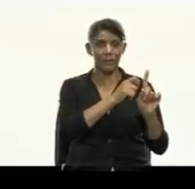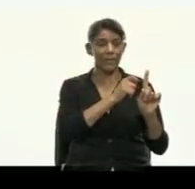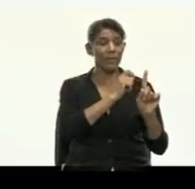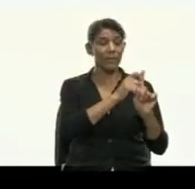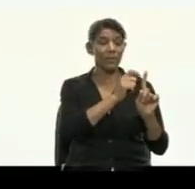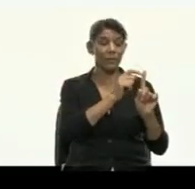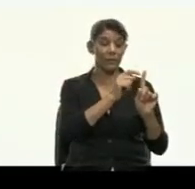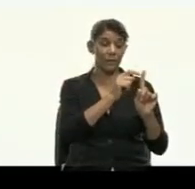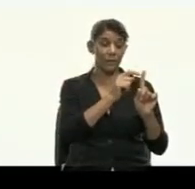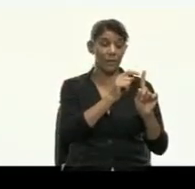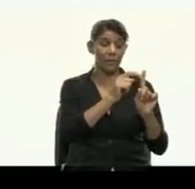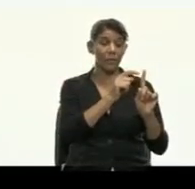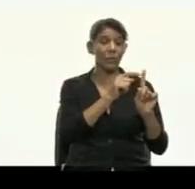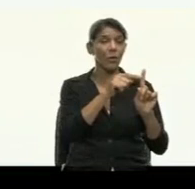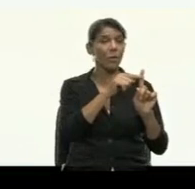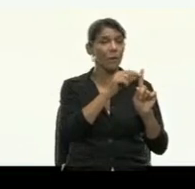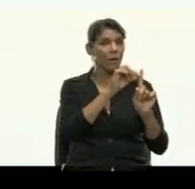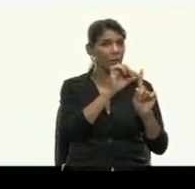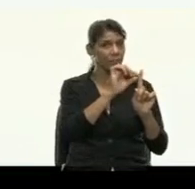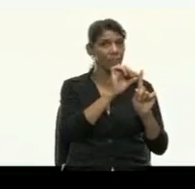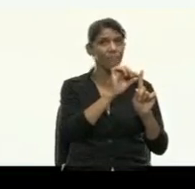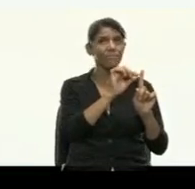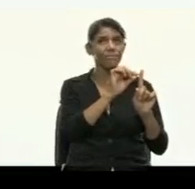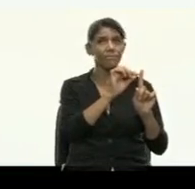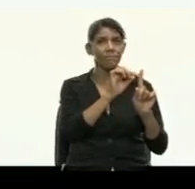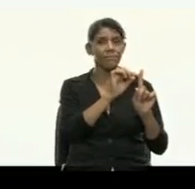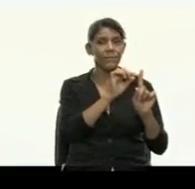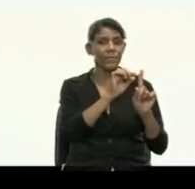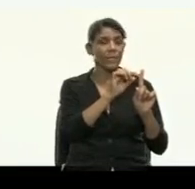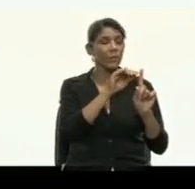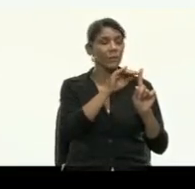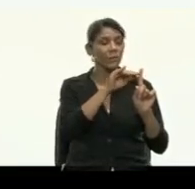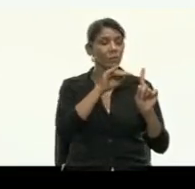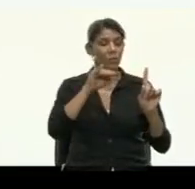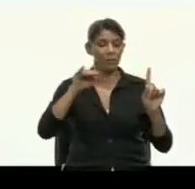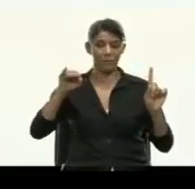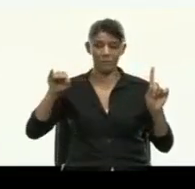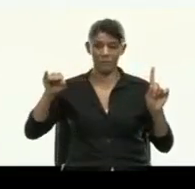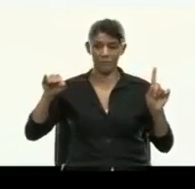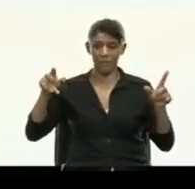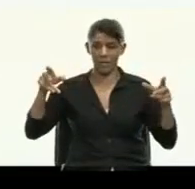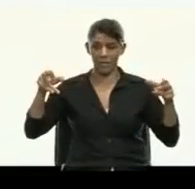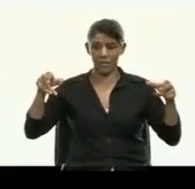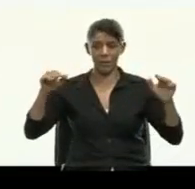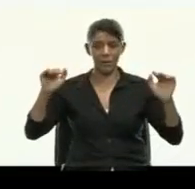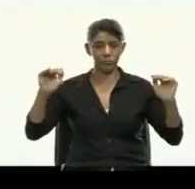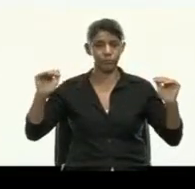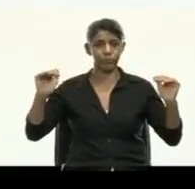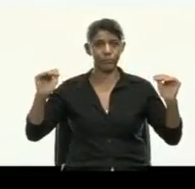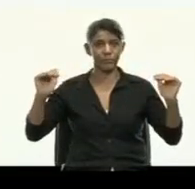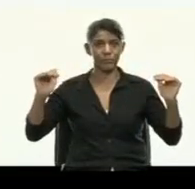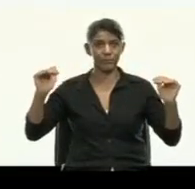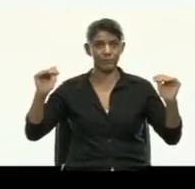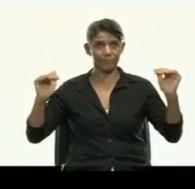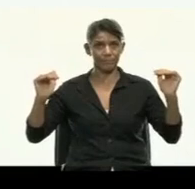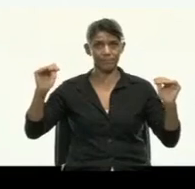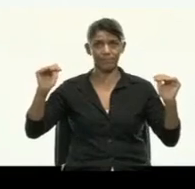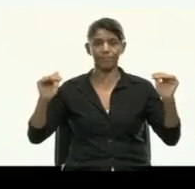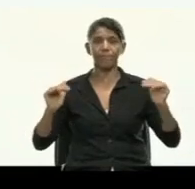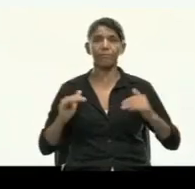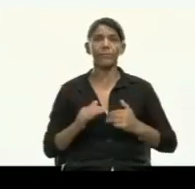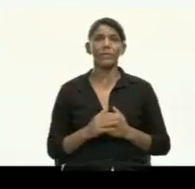pregar ela nesse nível, tá? Então bate o prego aqui, e bate prego aqui. Então, quando você for